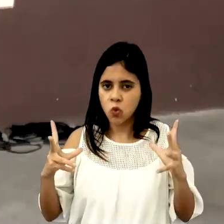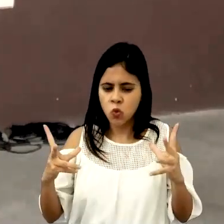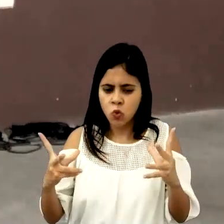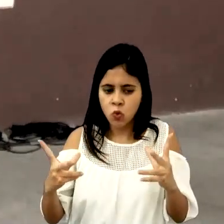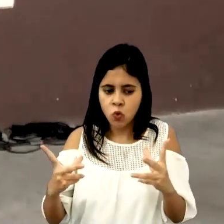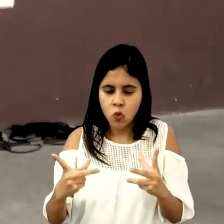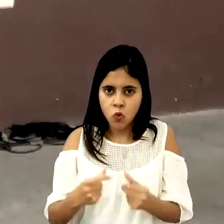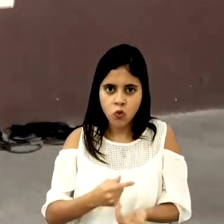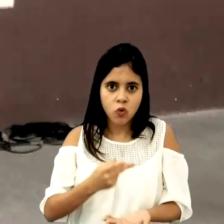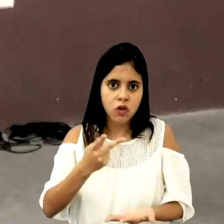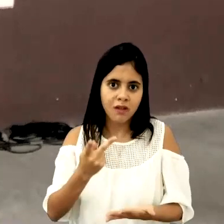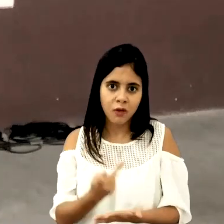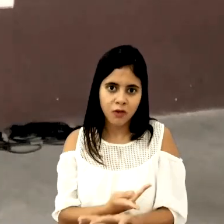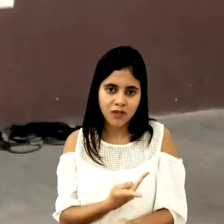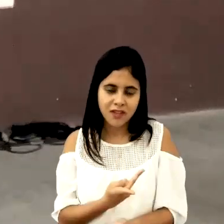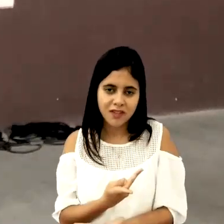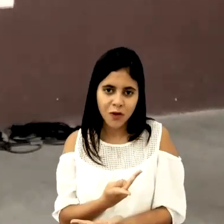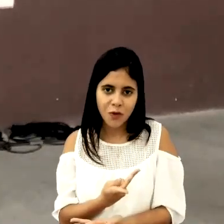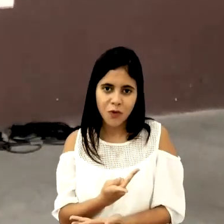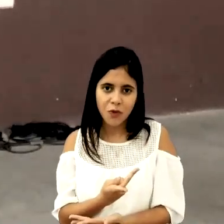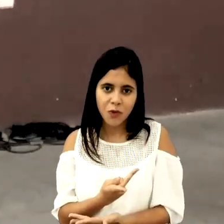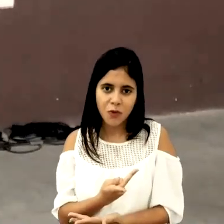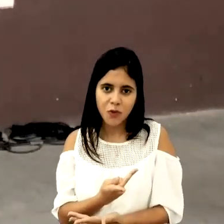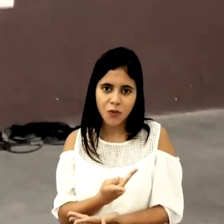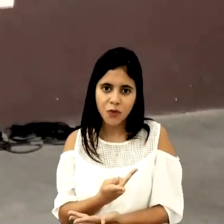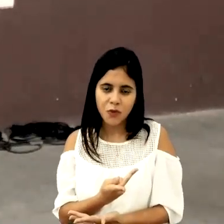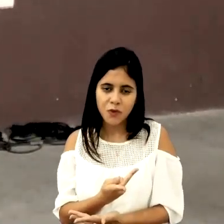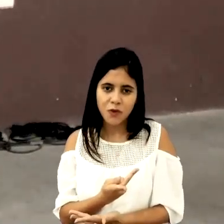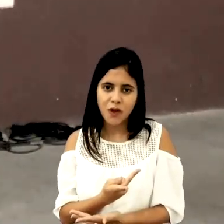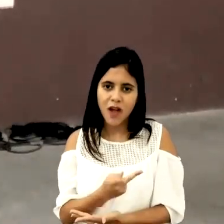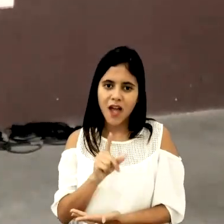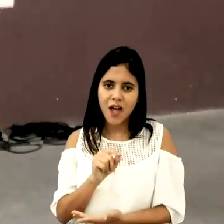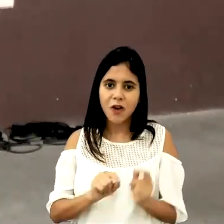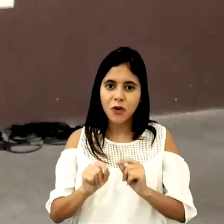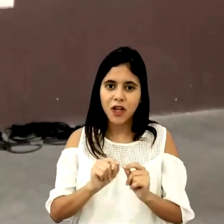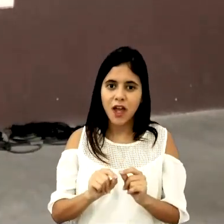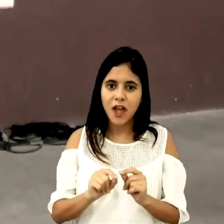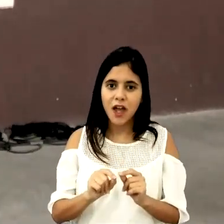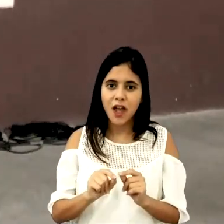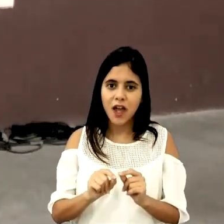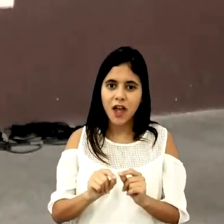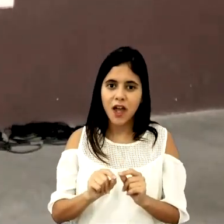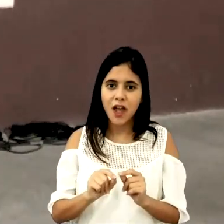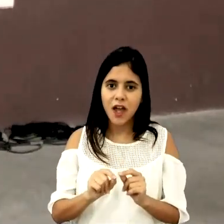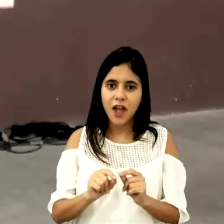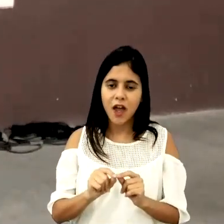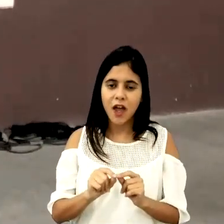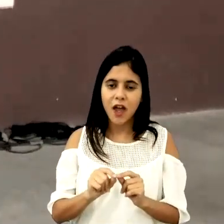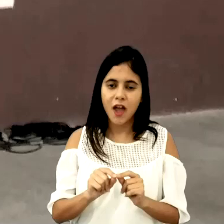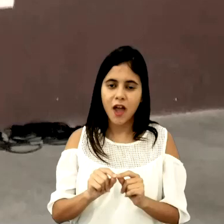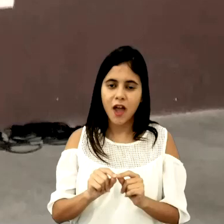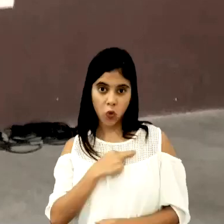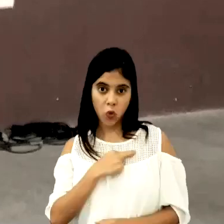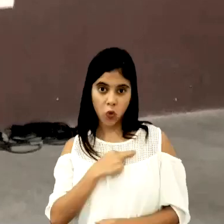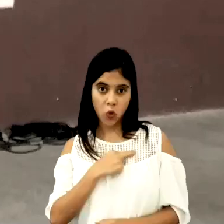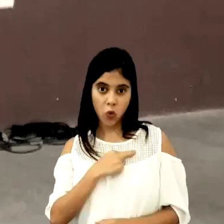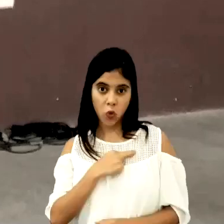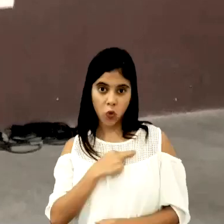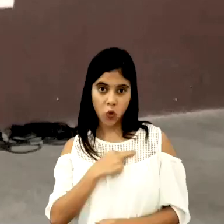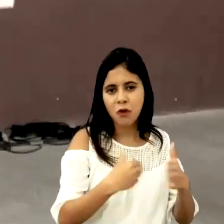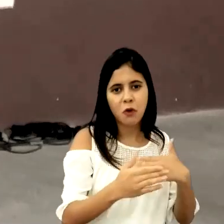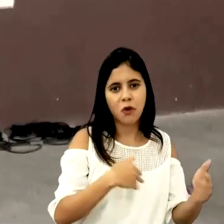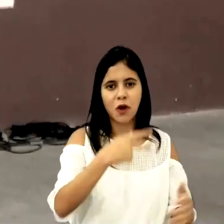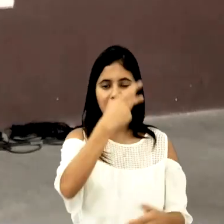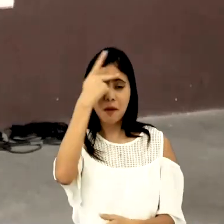circunstâncias, elas iriam favorecer a prostituição de Ruth. Porque era isso que